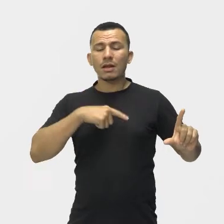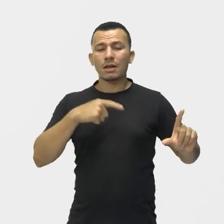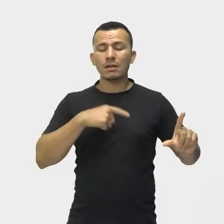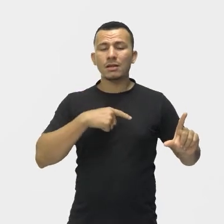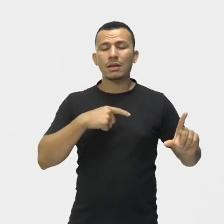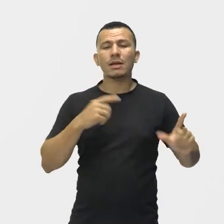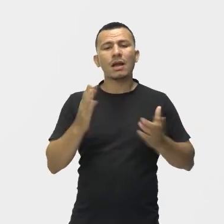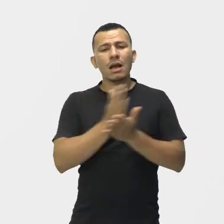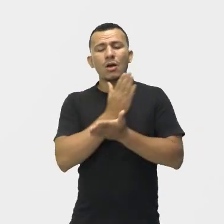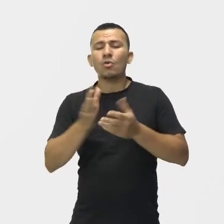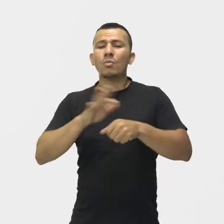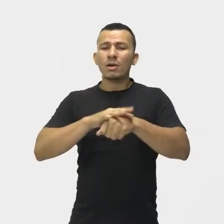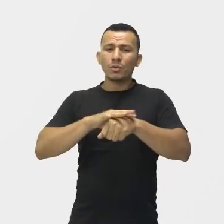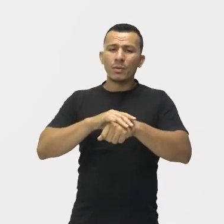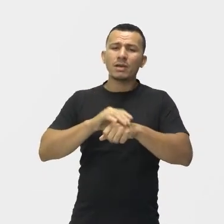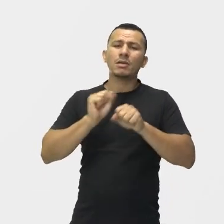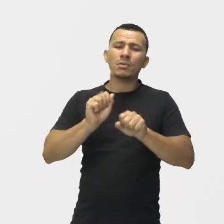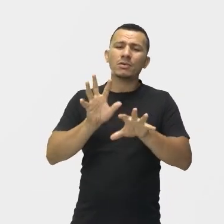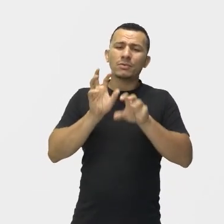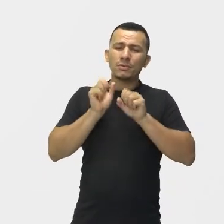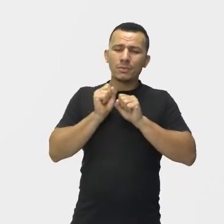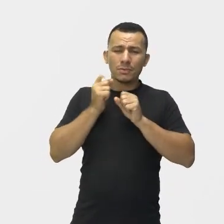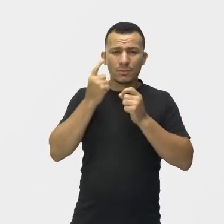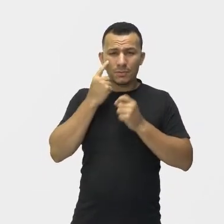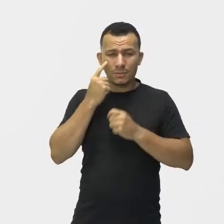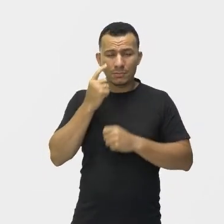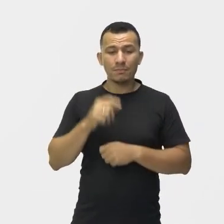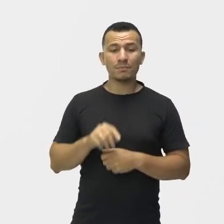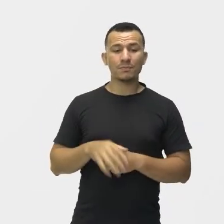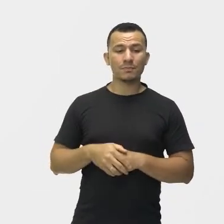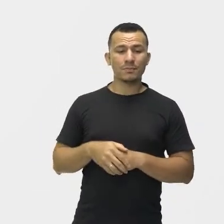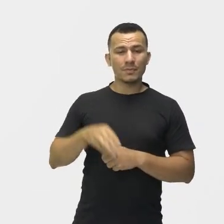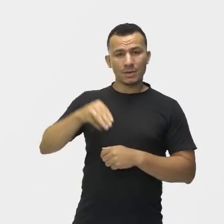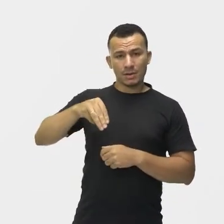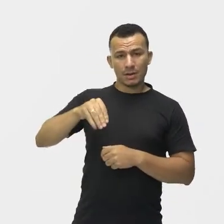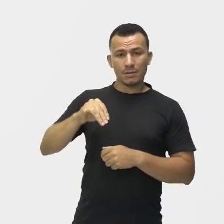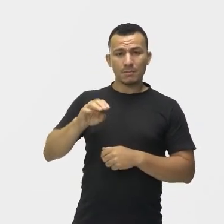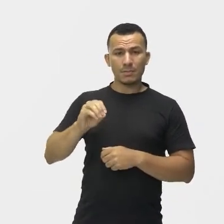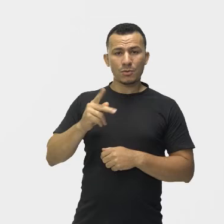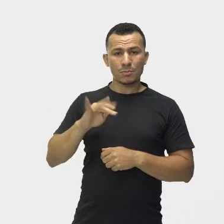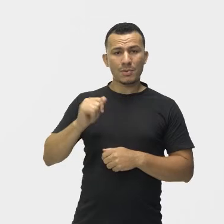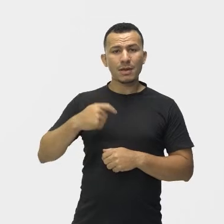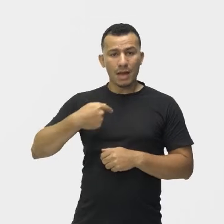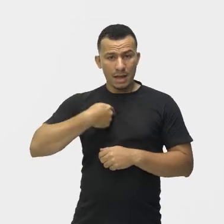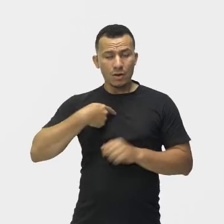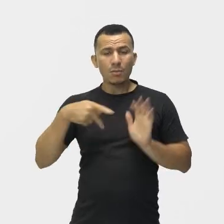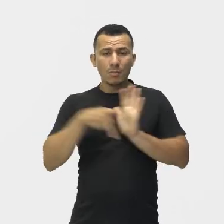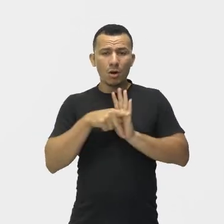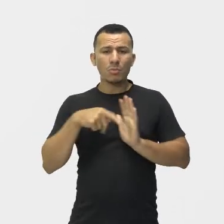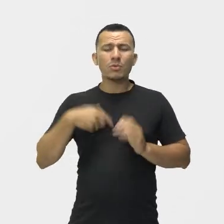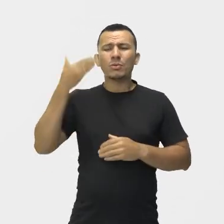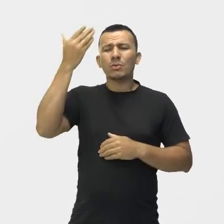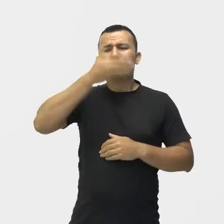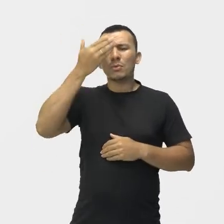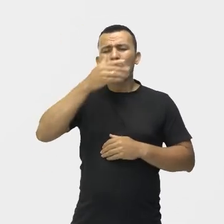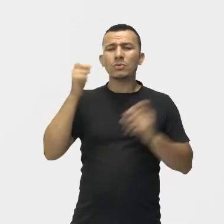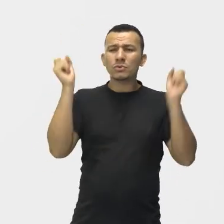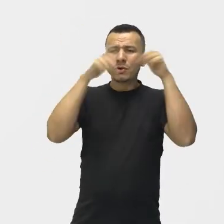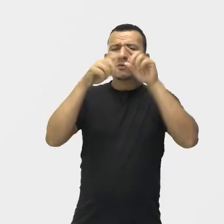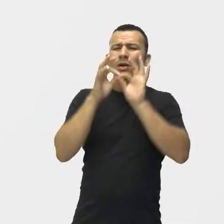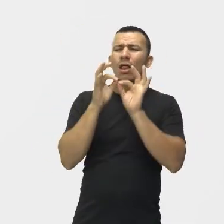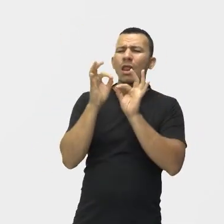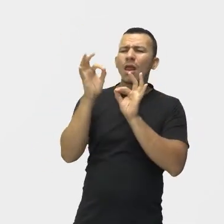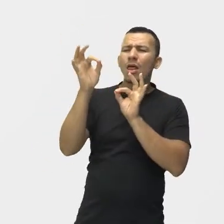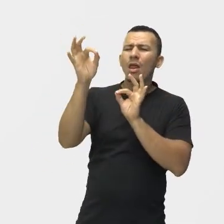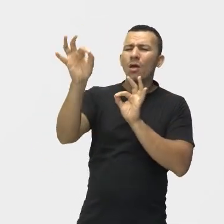ó, algumas das doenças da visão. Então nós temos a miopia, que é o meu caso, dificuldade de ver o que está distante, o objeto que está lá